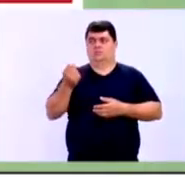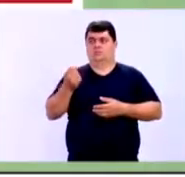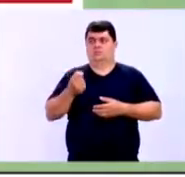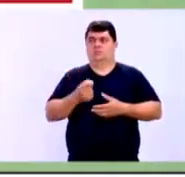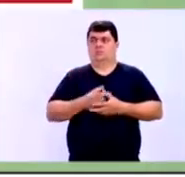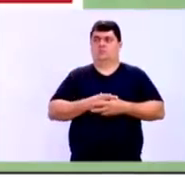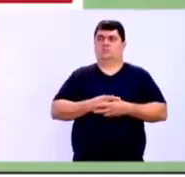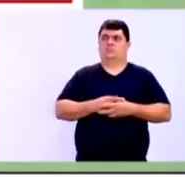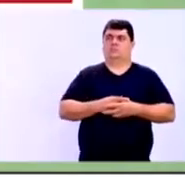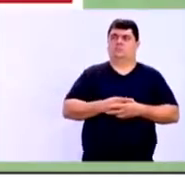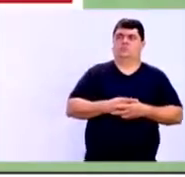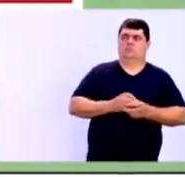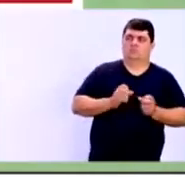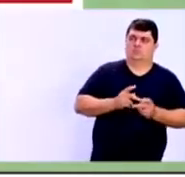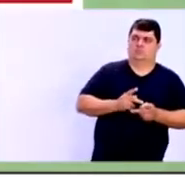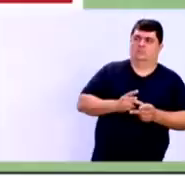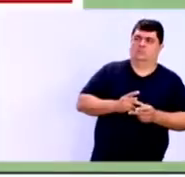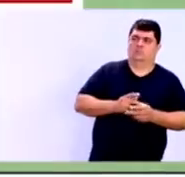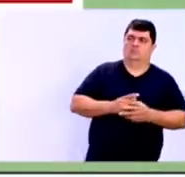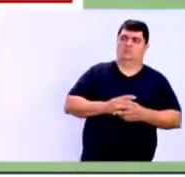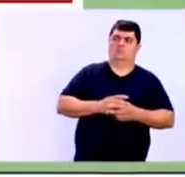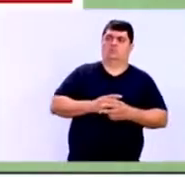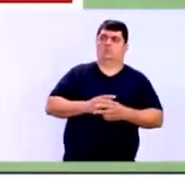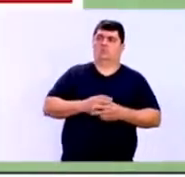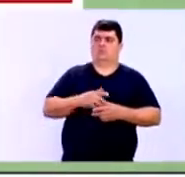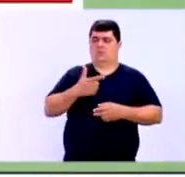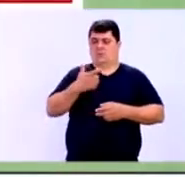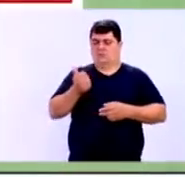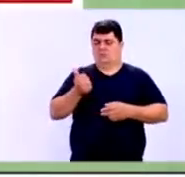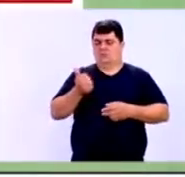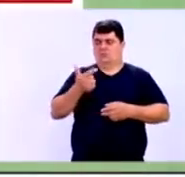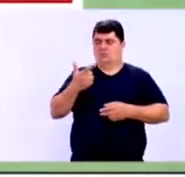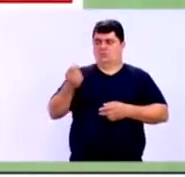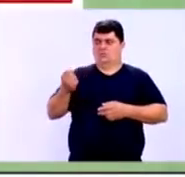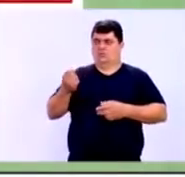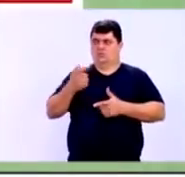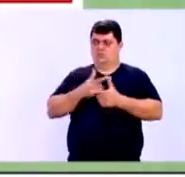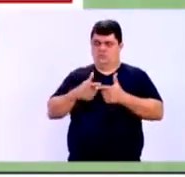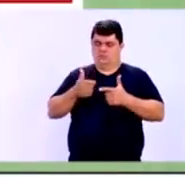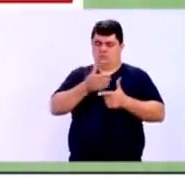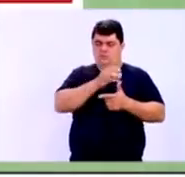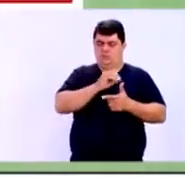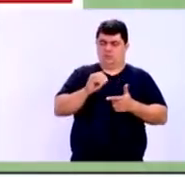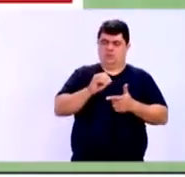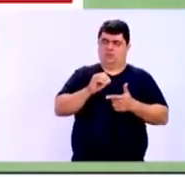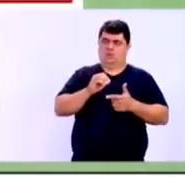21.200, certo? Então a gente pega esse 21.200, divide por 100,